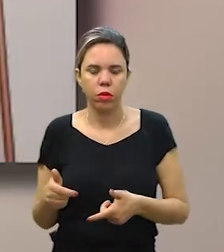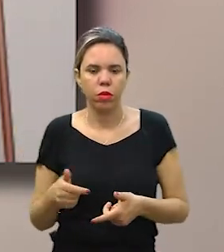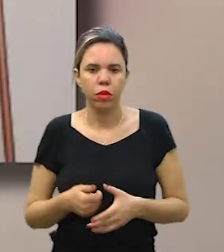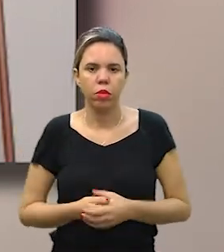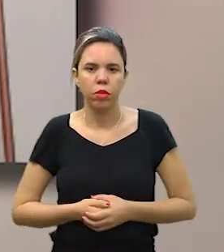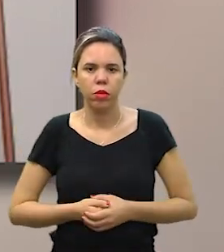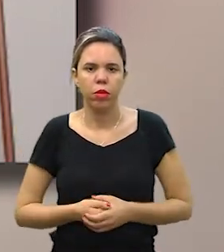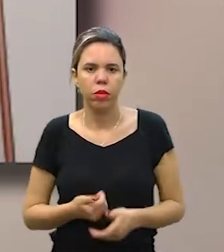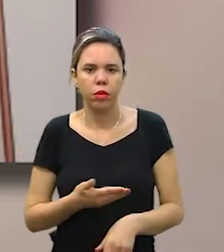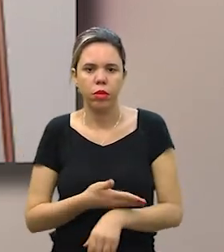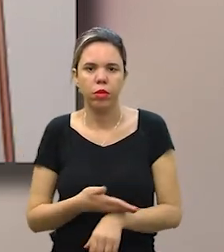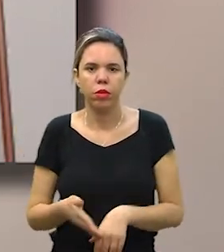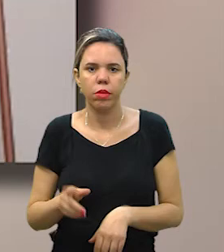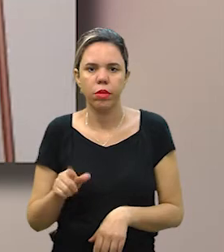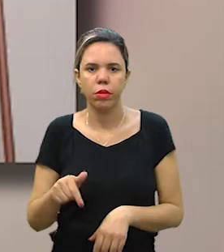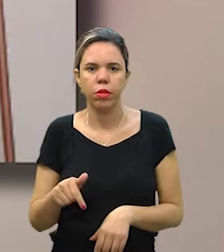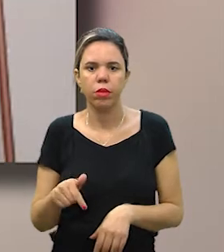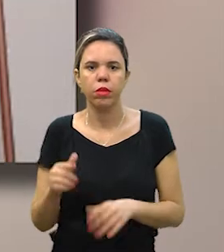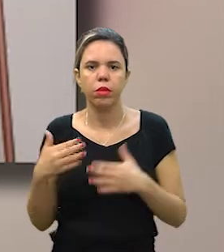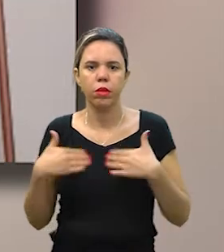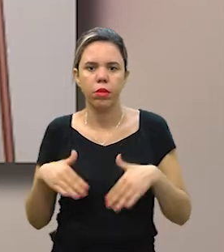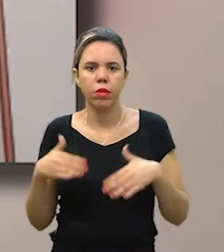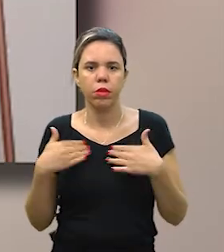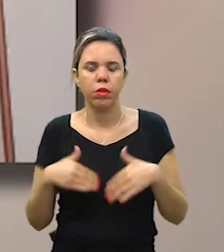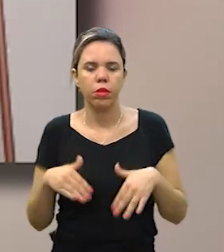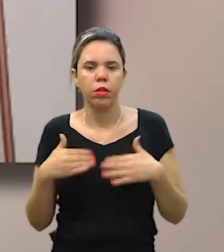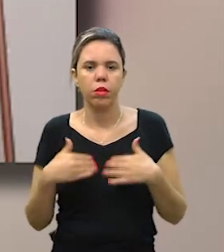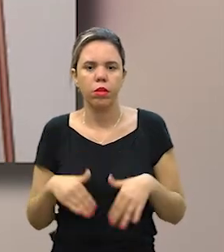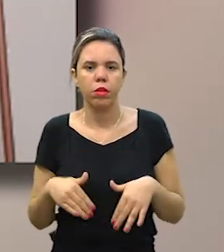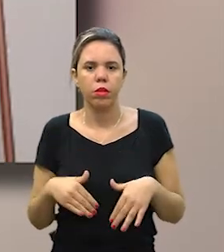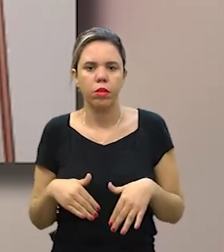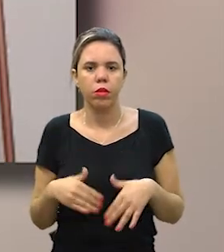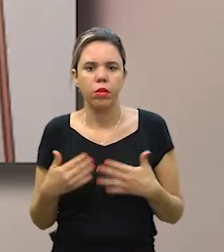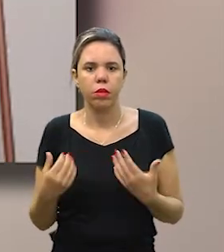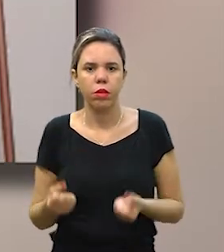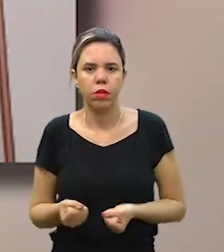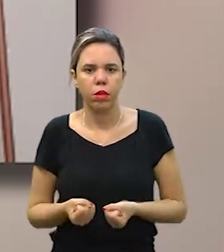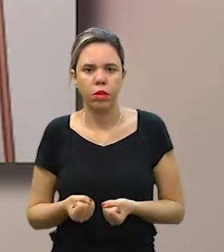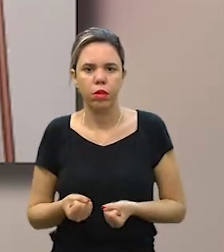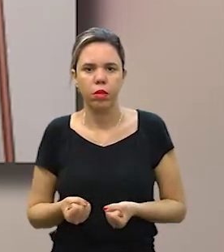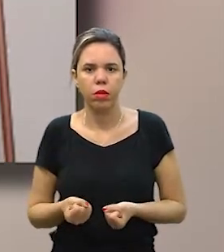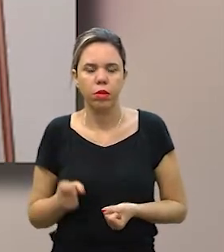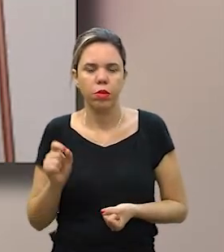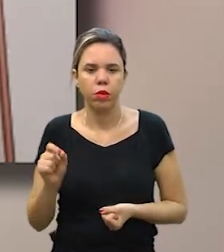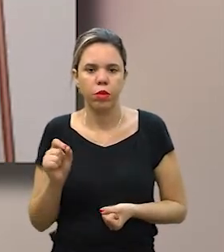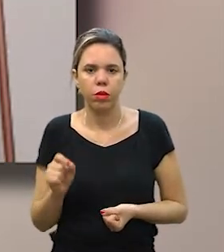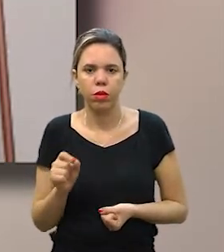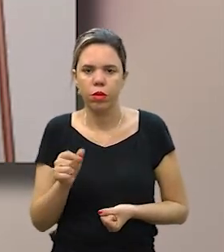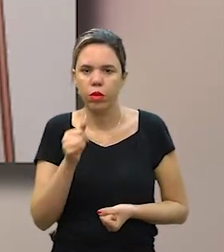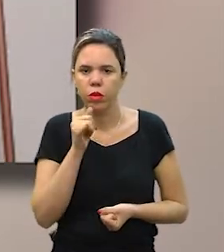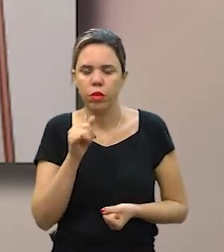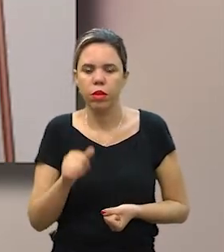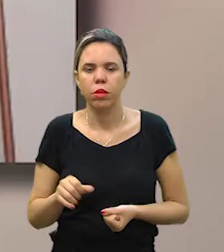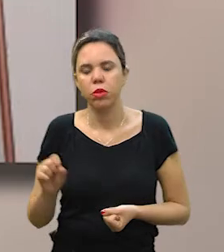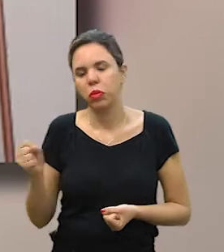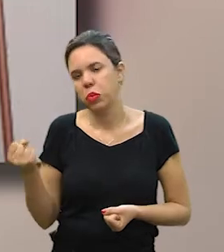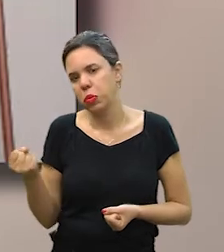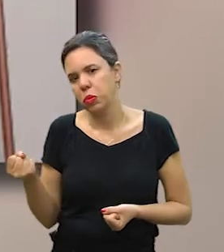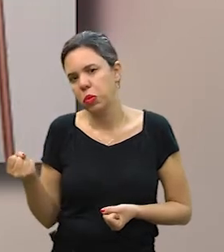tradicional, que costuma ser um pouquinho mais tranquilo, mais aceitável, e